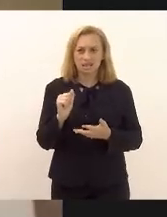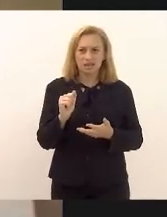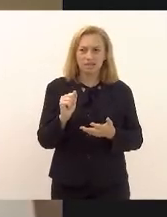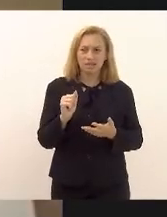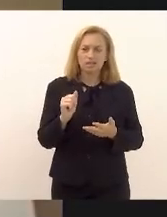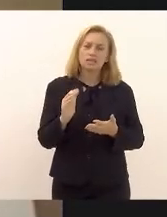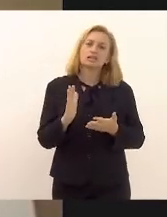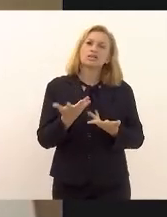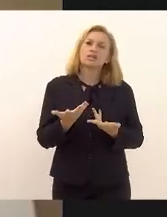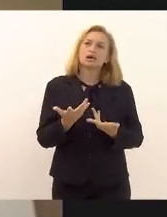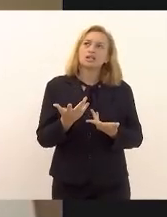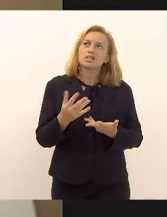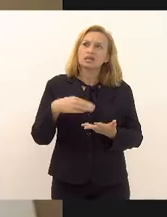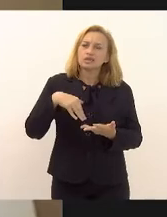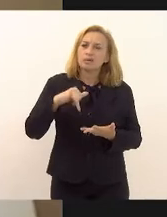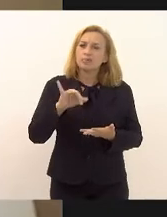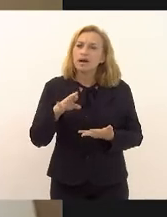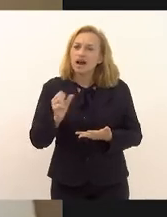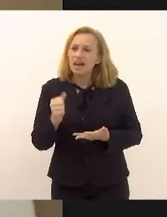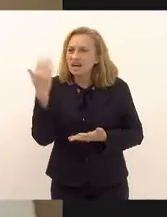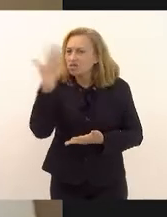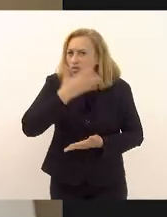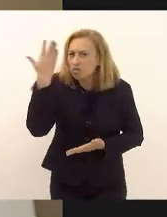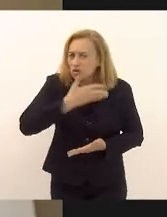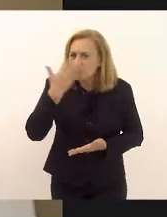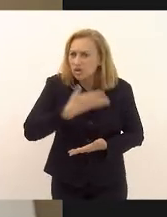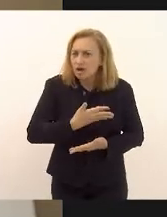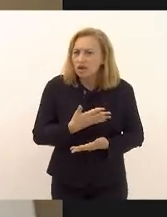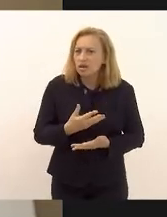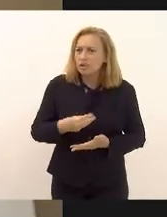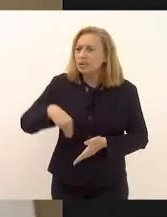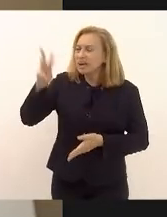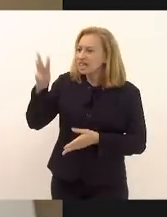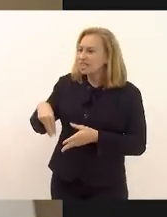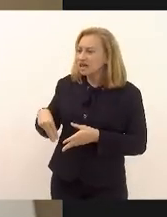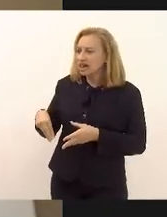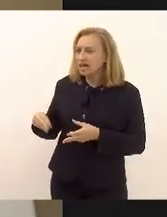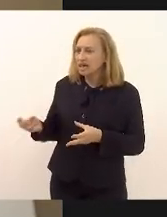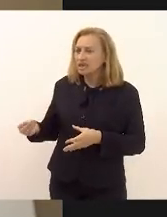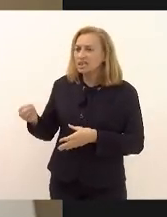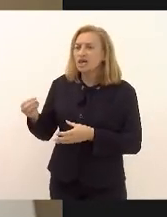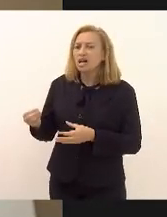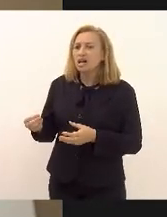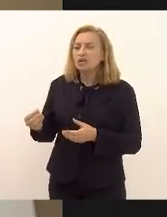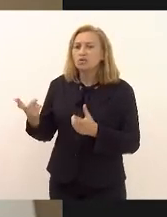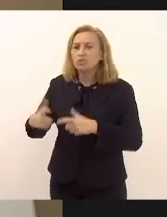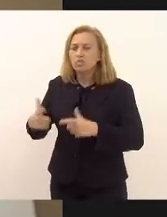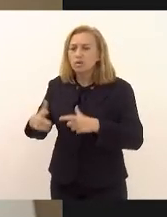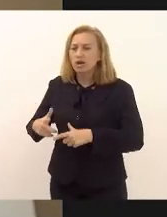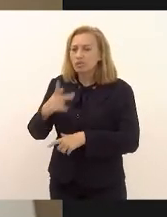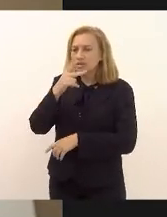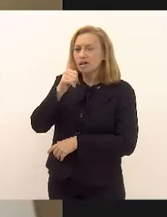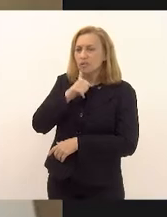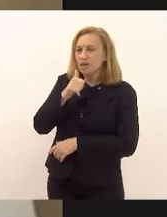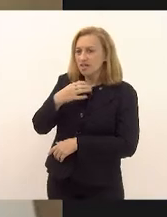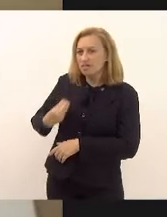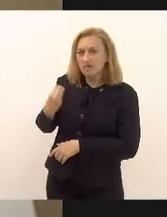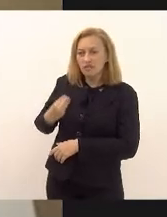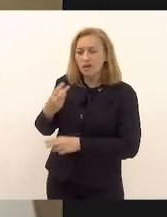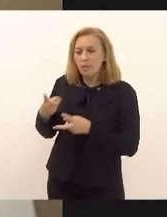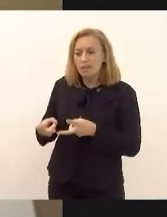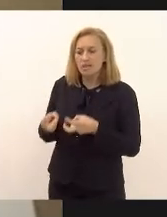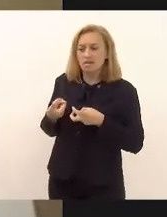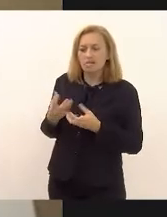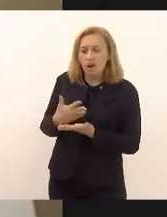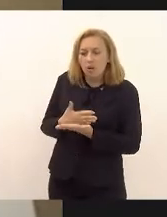vezes, essas marcas são visíveis para quem está no convívio dessa mulher, porque se percebe naturalmente que ela